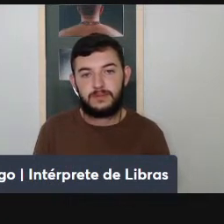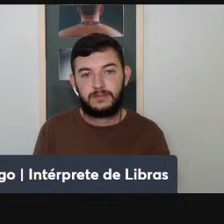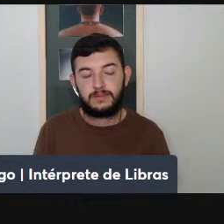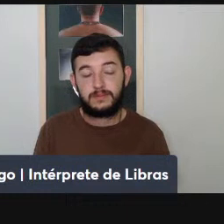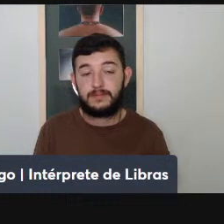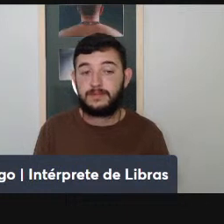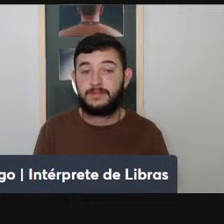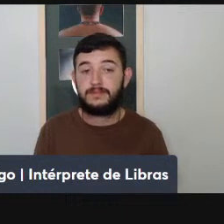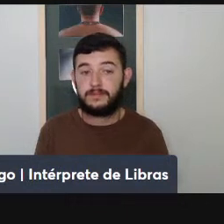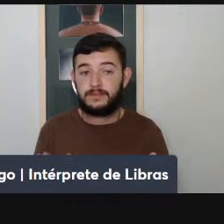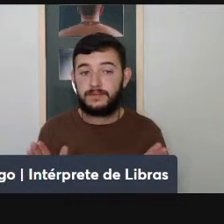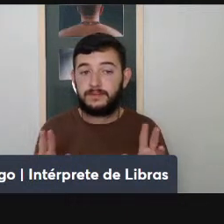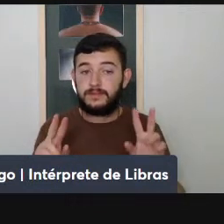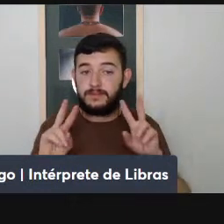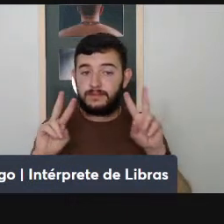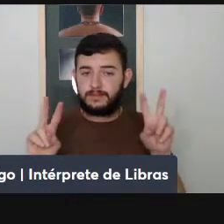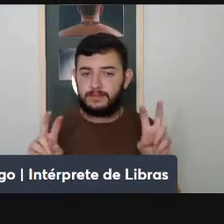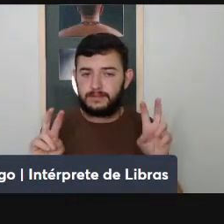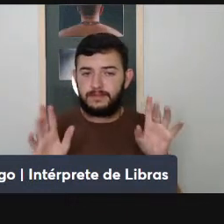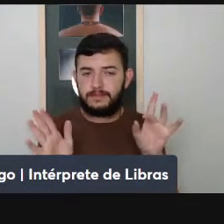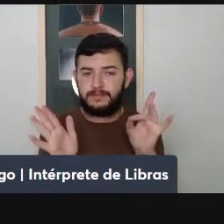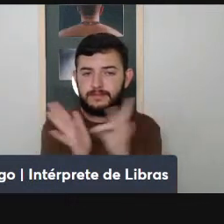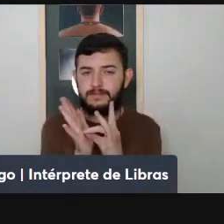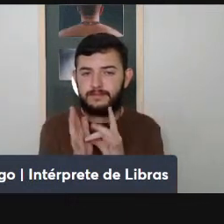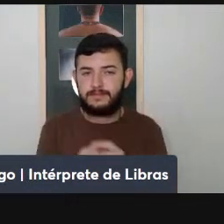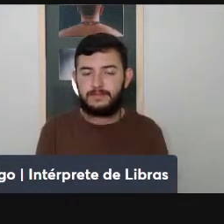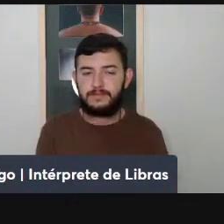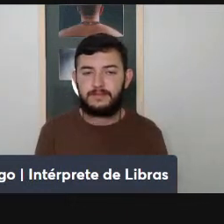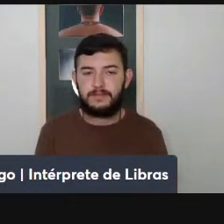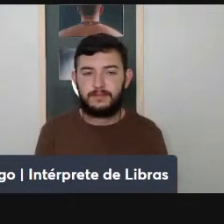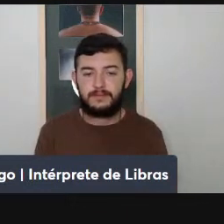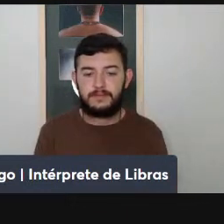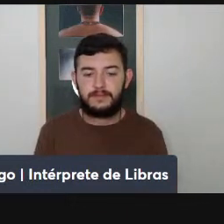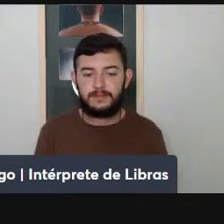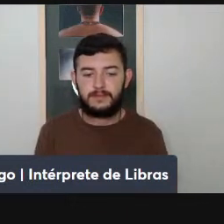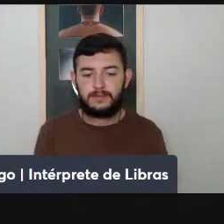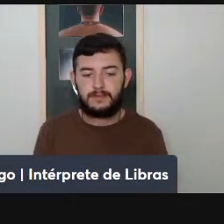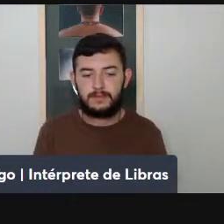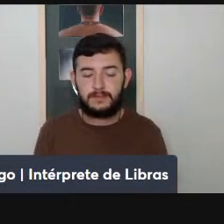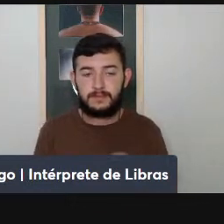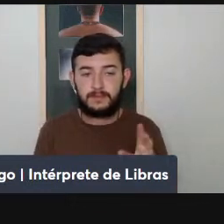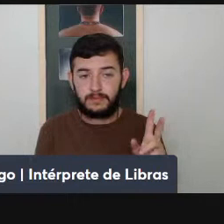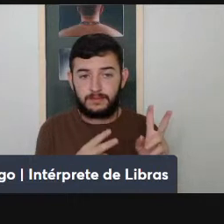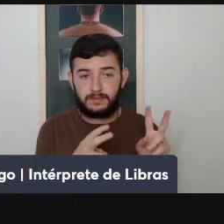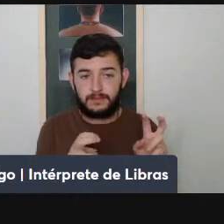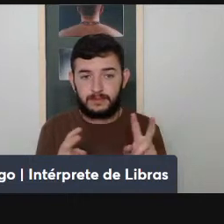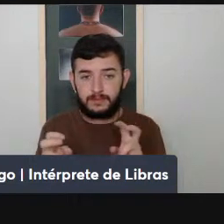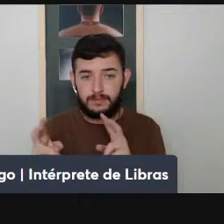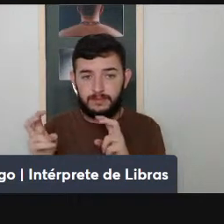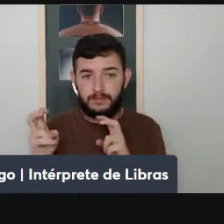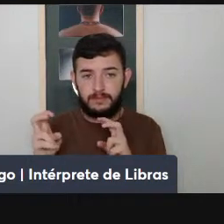Então, essa é uma questão muito real, e nós vemos isso no meu